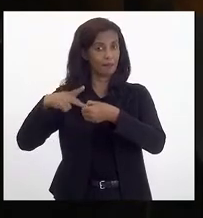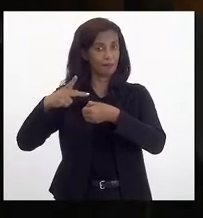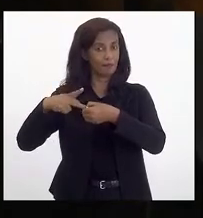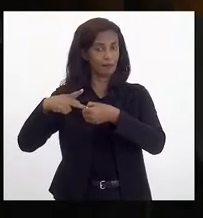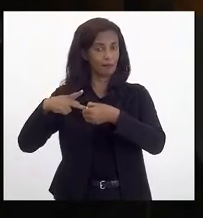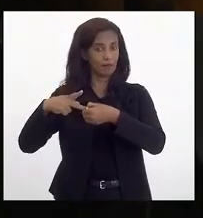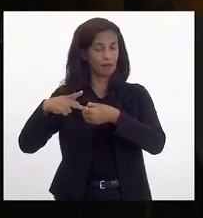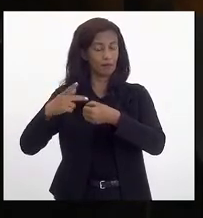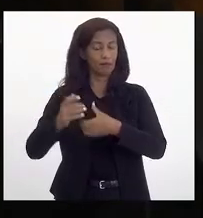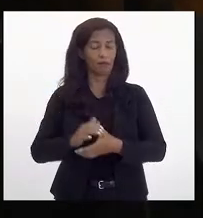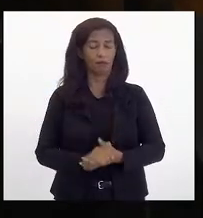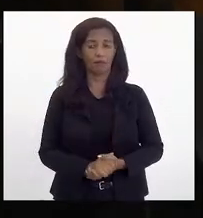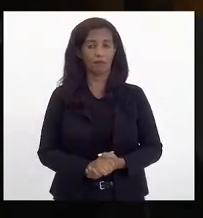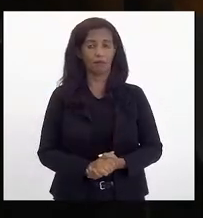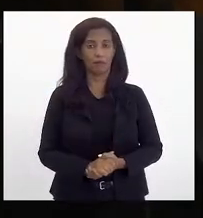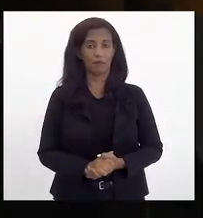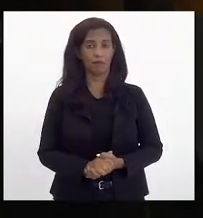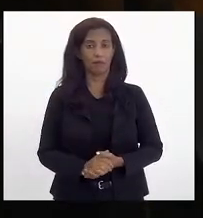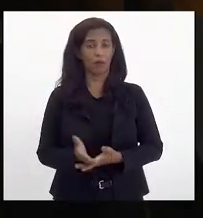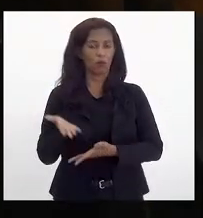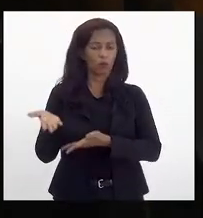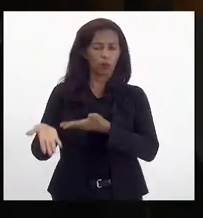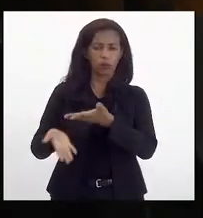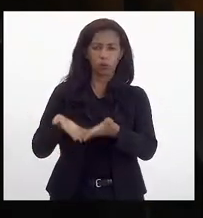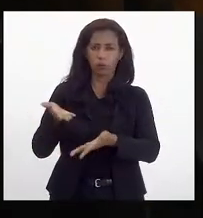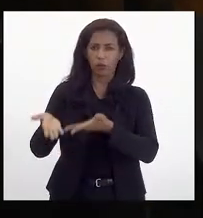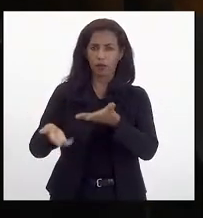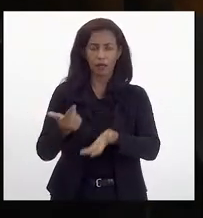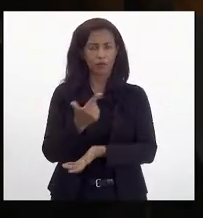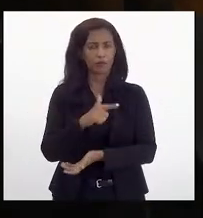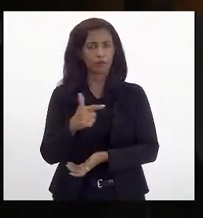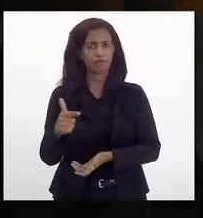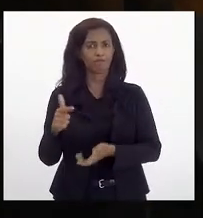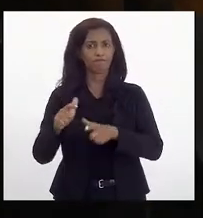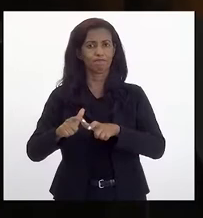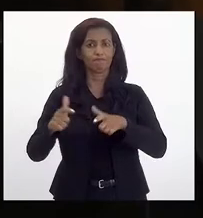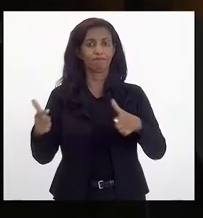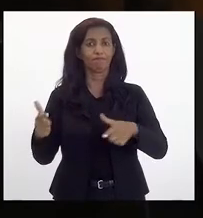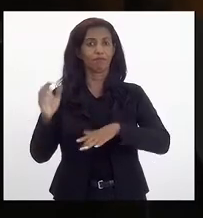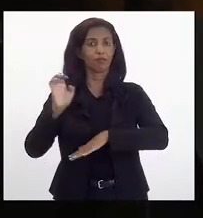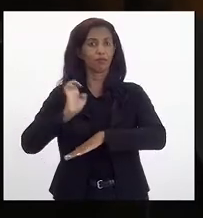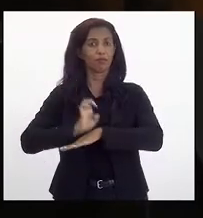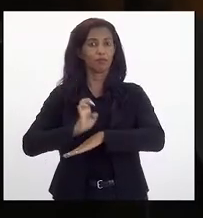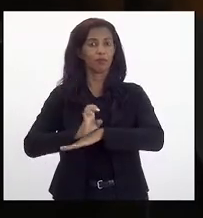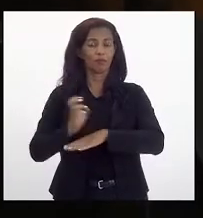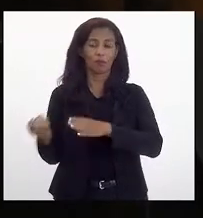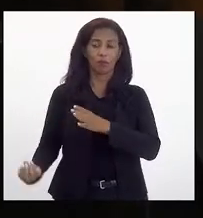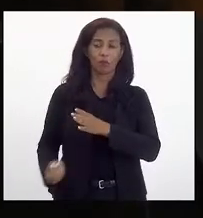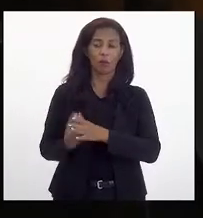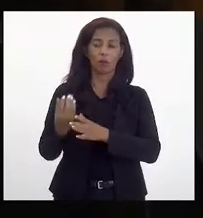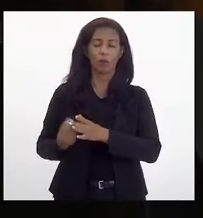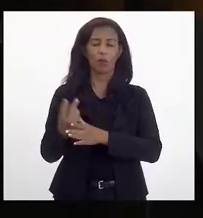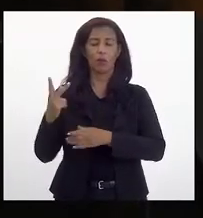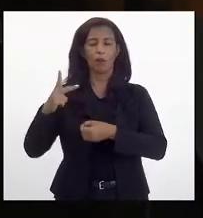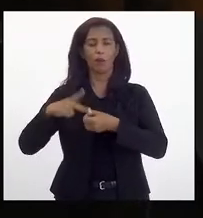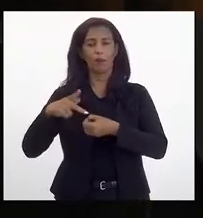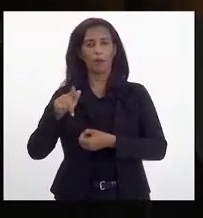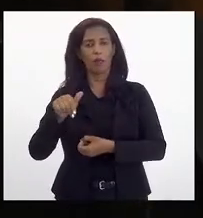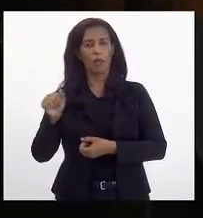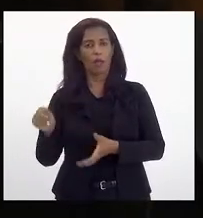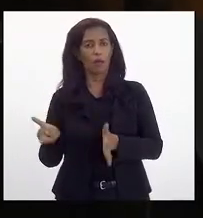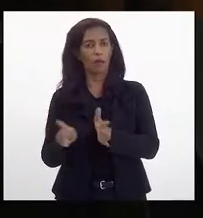dão o devido valor ao maior estado produtor de petróleo e gás, que é o Rio de